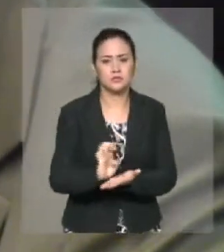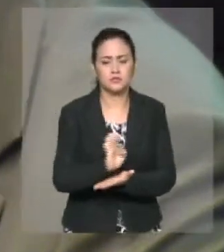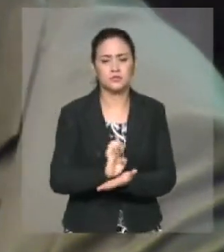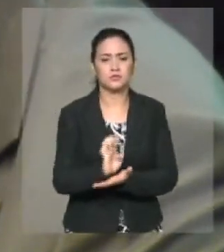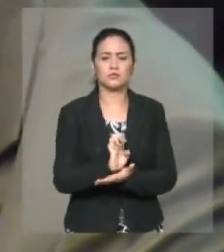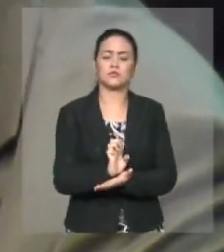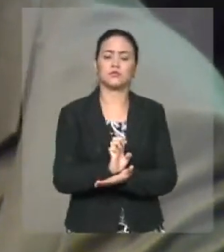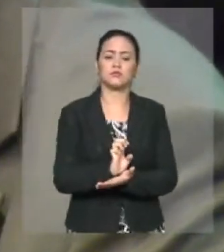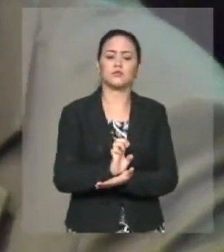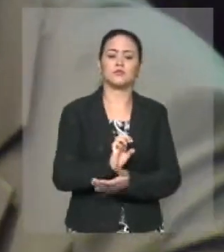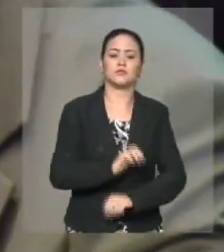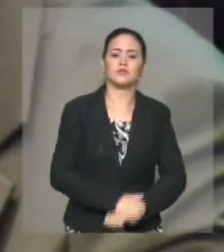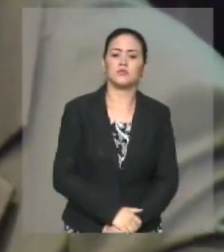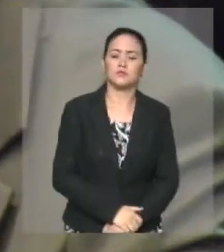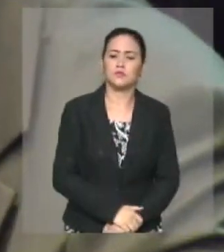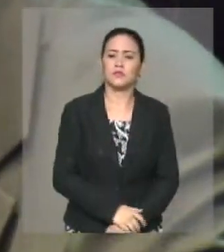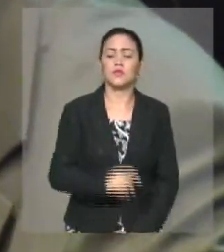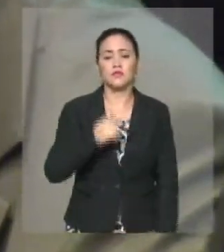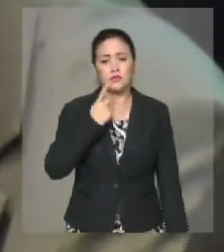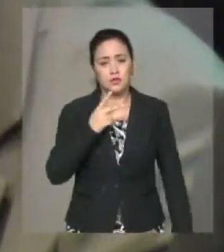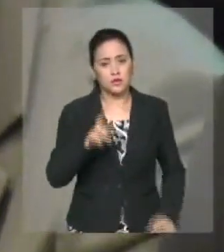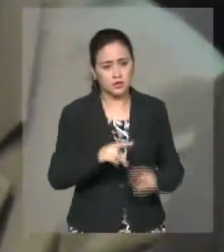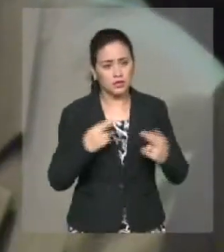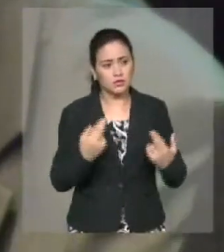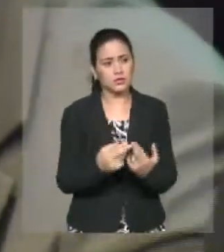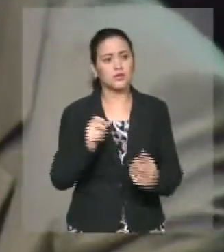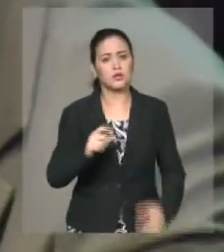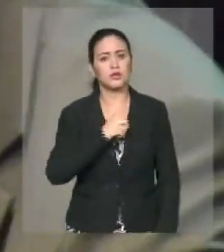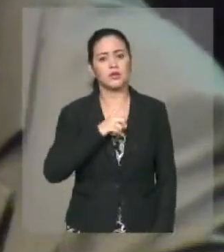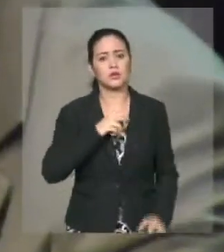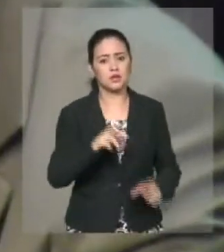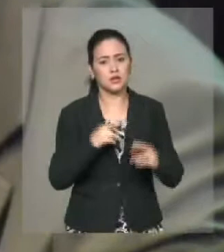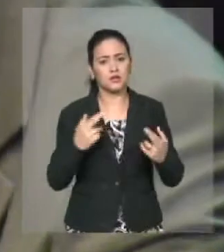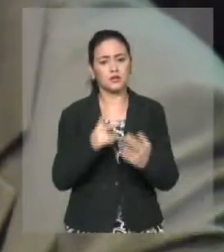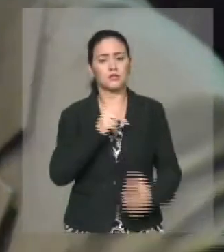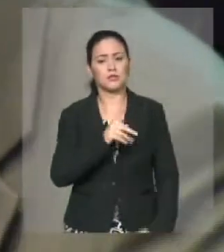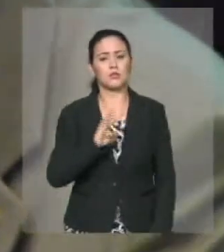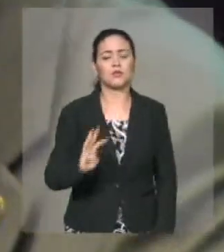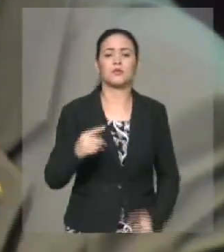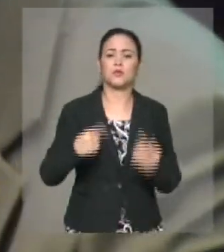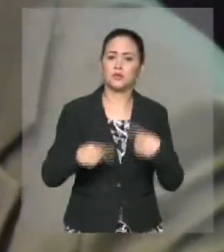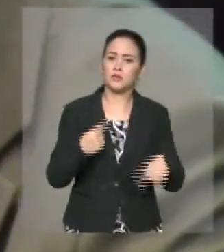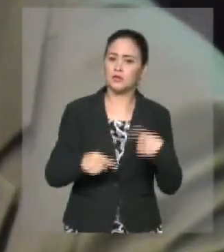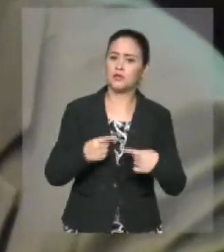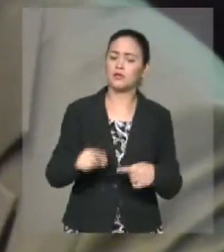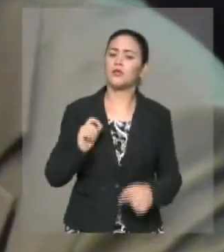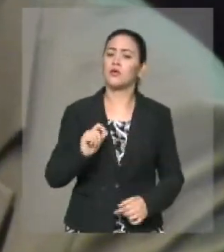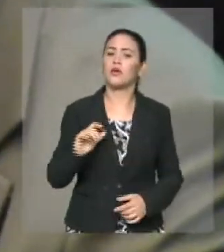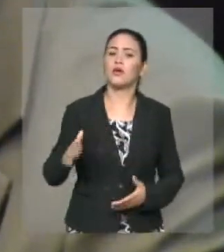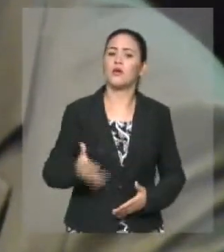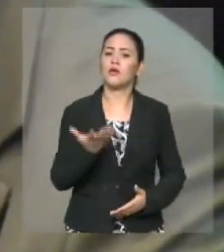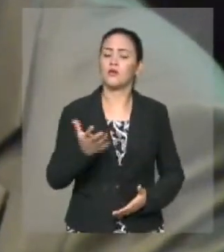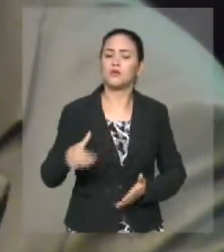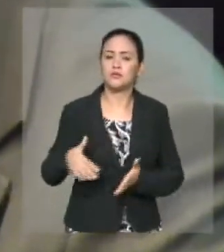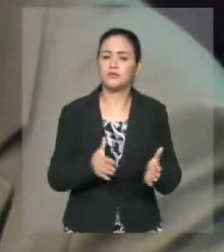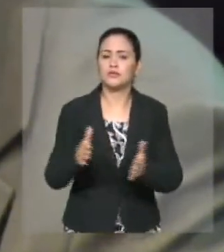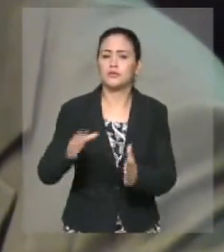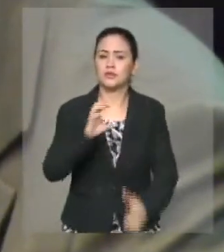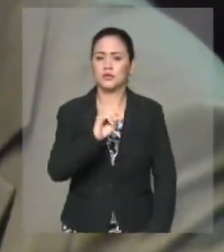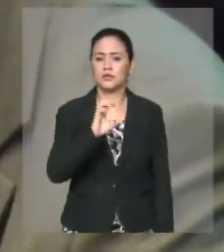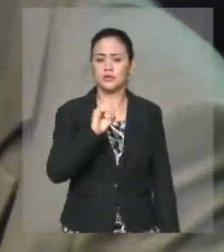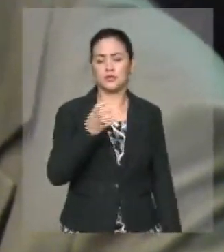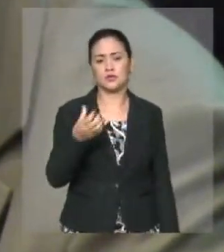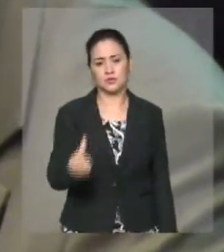reunião que nós vamos ter uma audiência pública para discutir a situação da 006, ou seja, uma iniciativa que o governo está